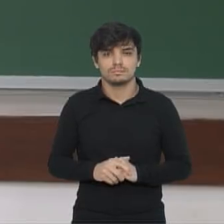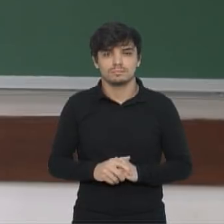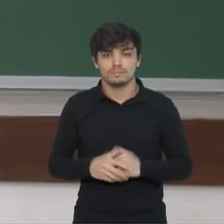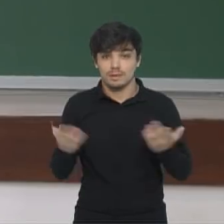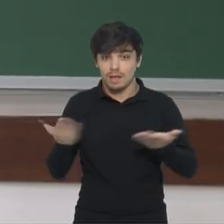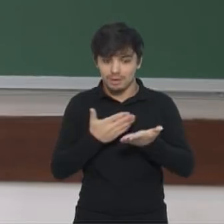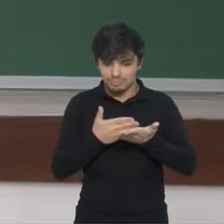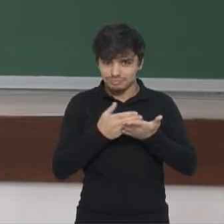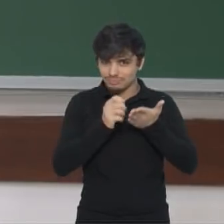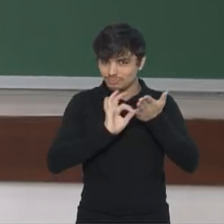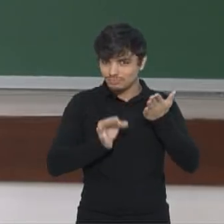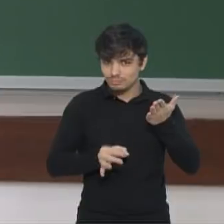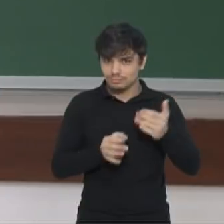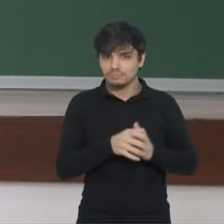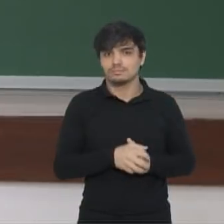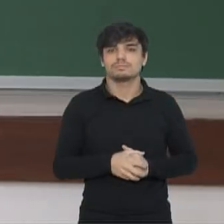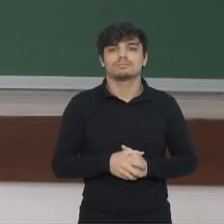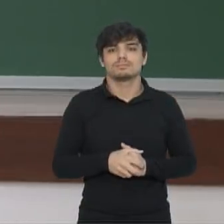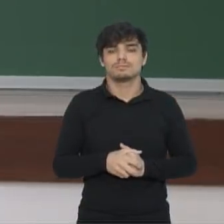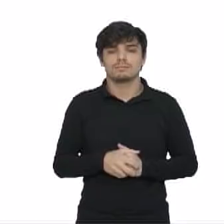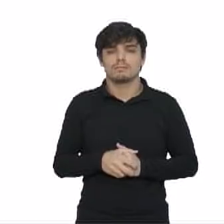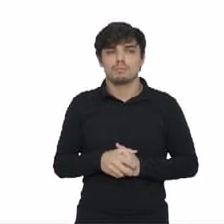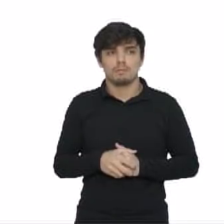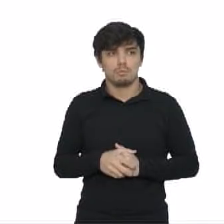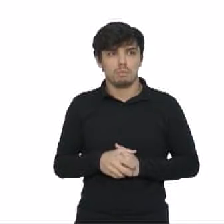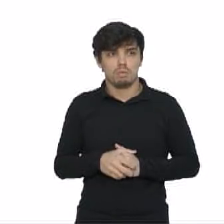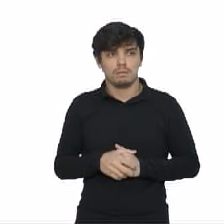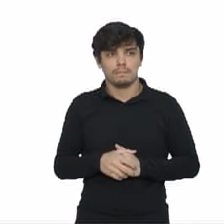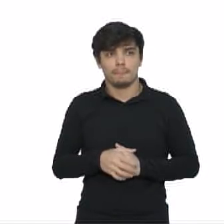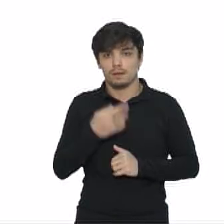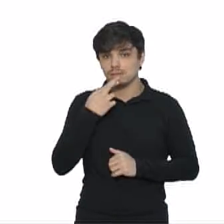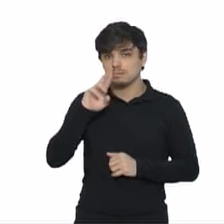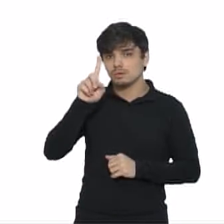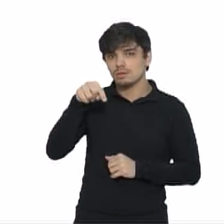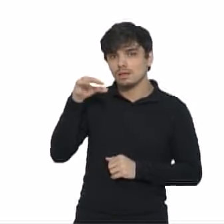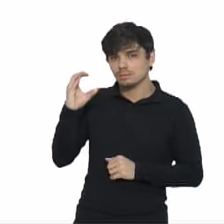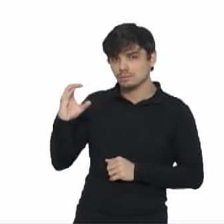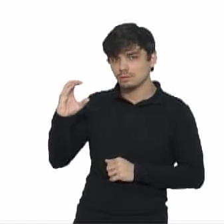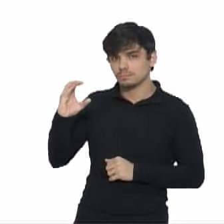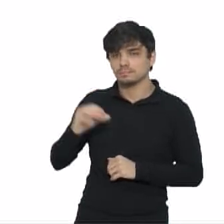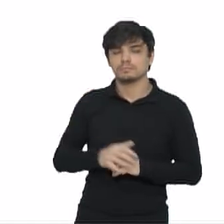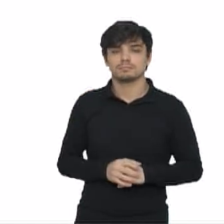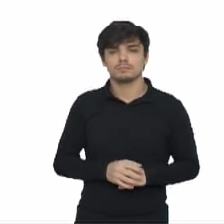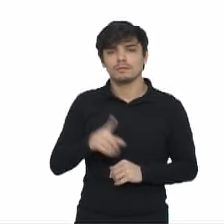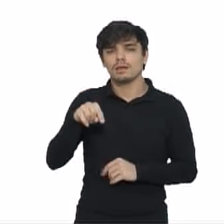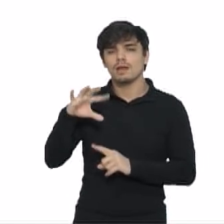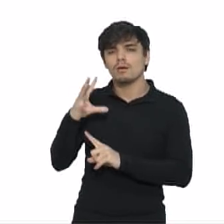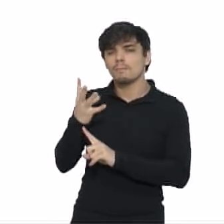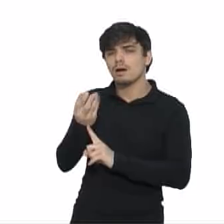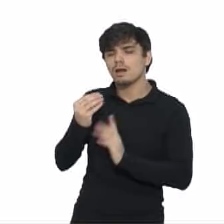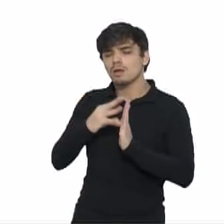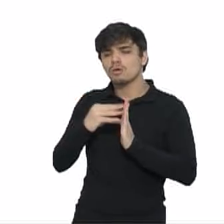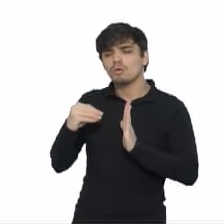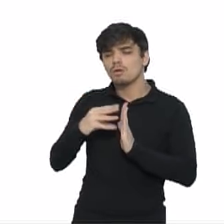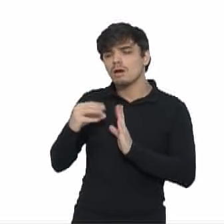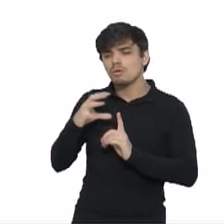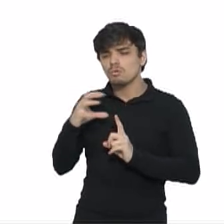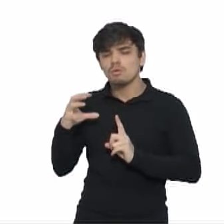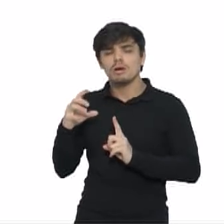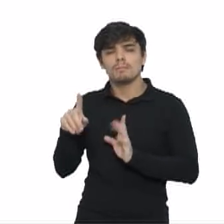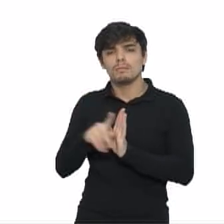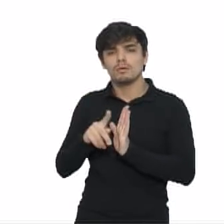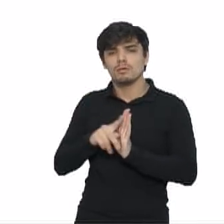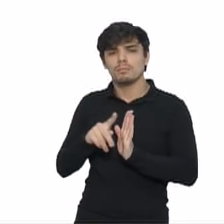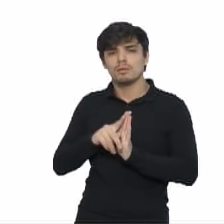Vamos para a correção, né, gente? A resposta, letra C. Era uma arte que se inspirava na arte dos